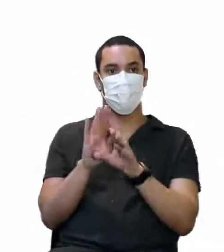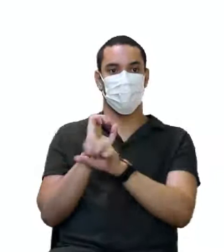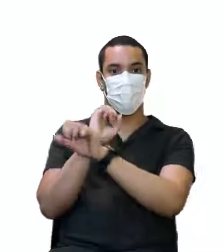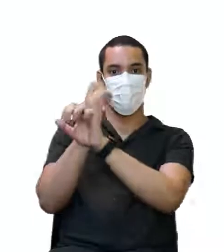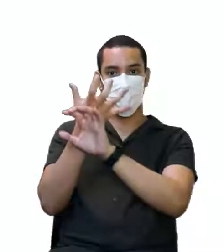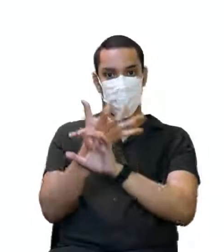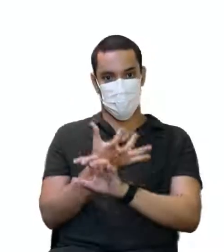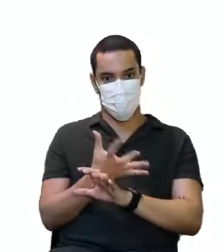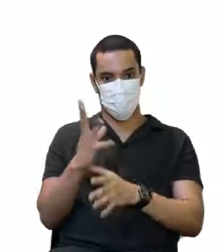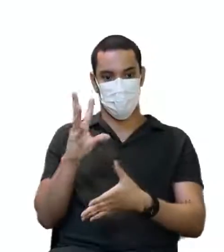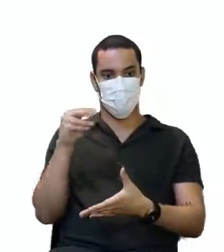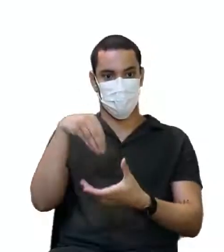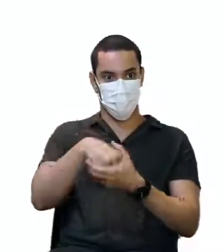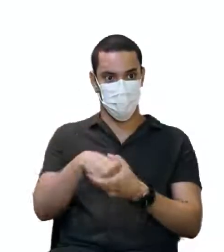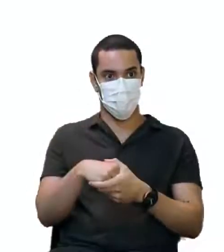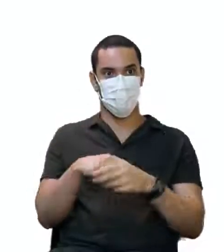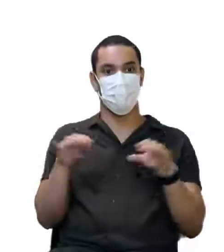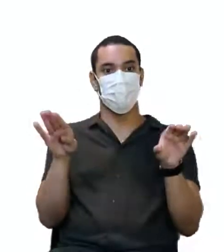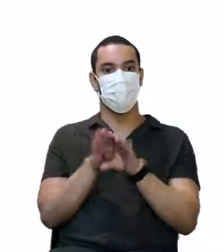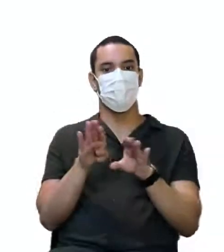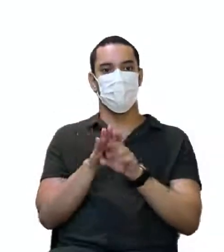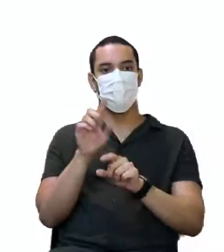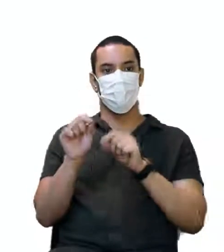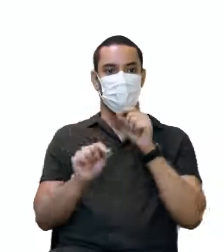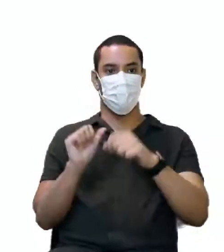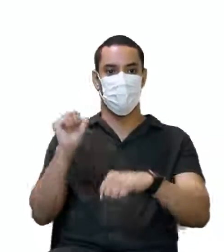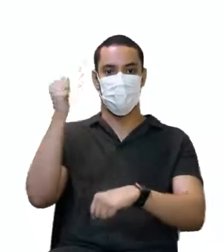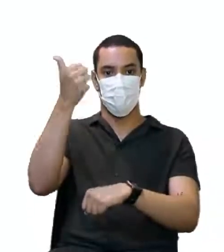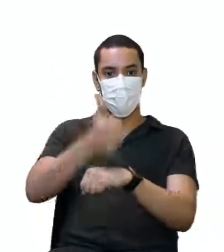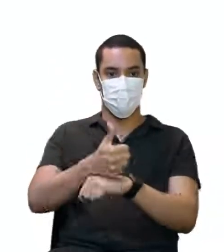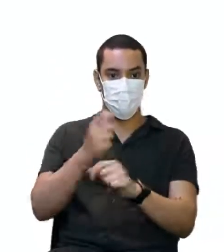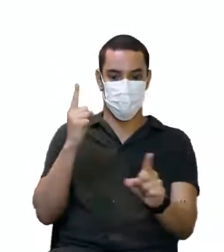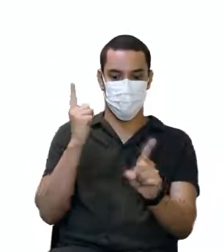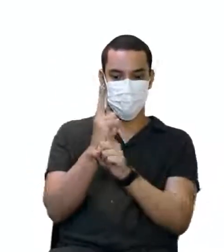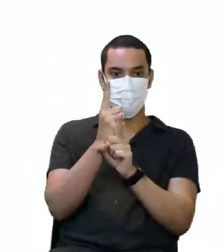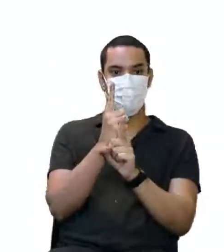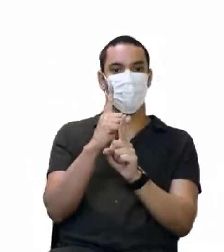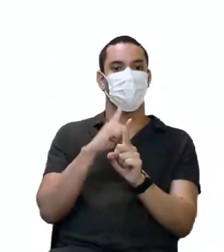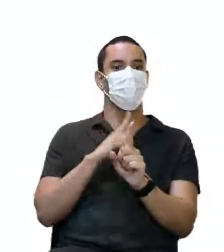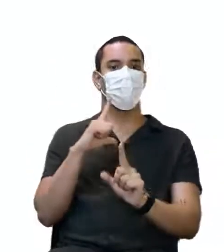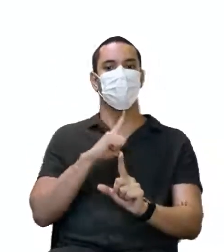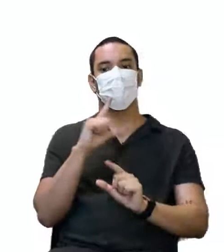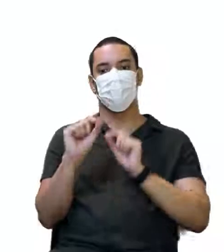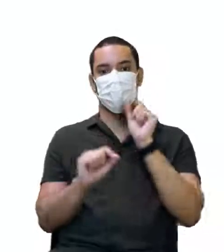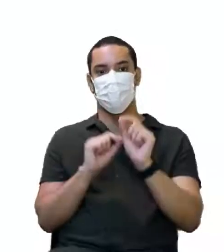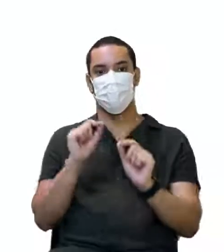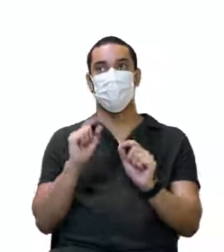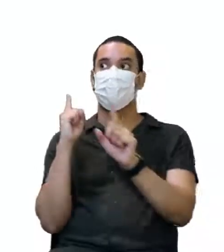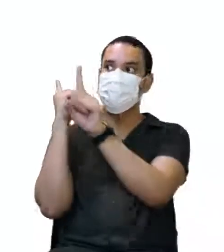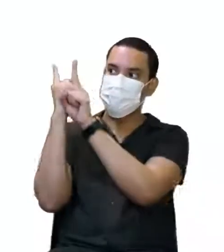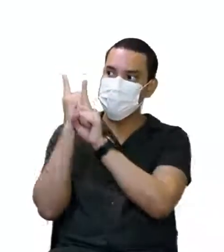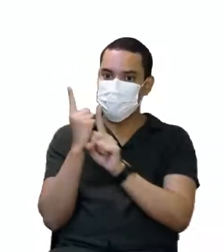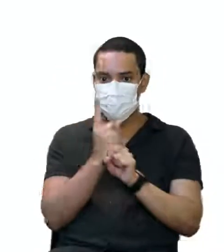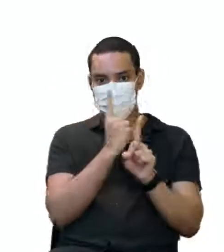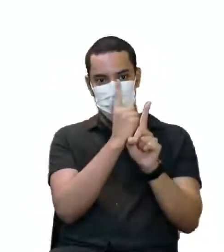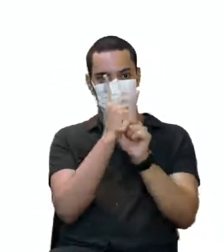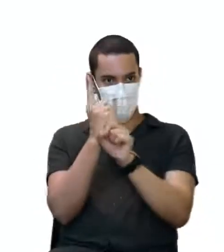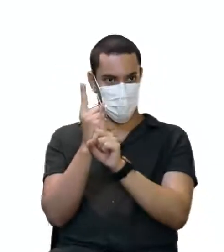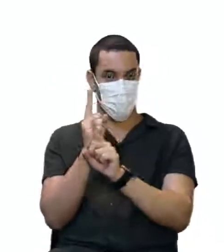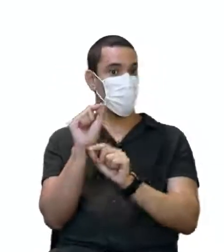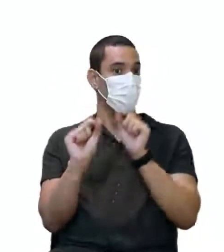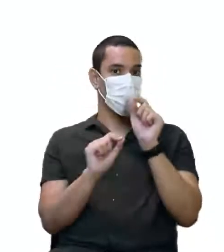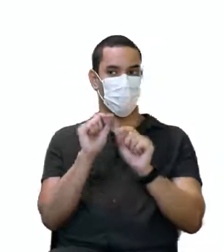ossos dos membros. E aí, em cima desses achados, tá? Eles foram descobrindo, olha aqui para